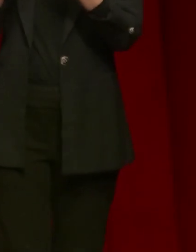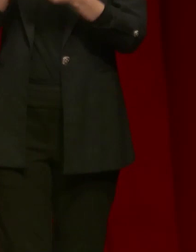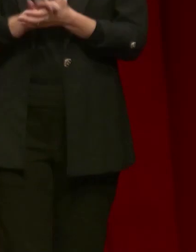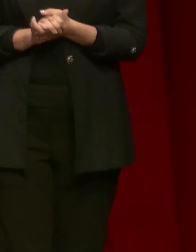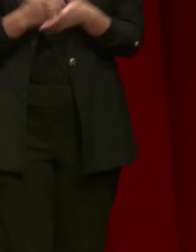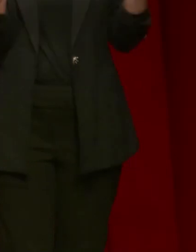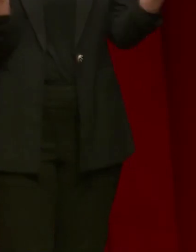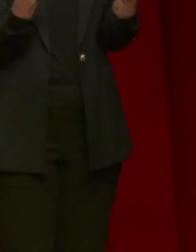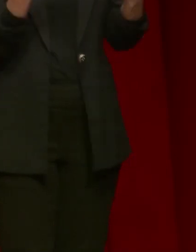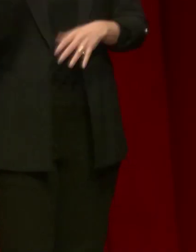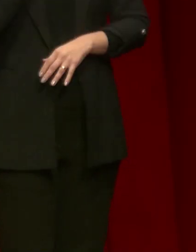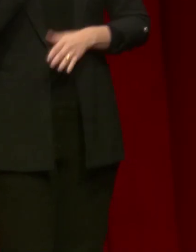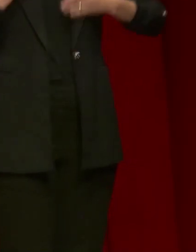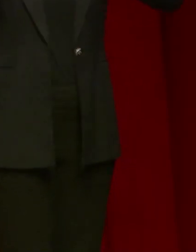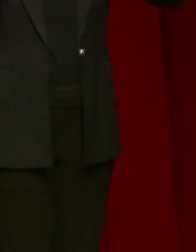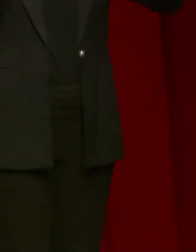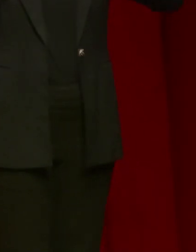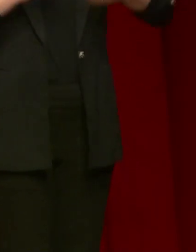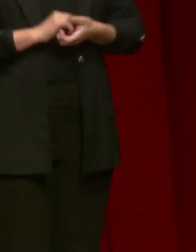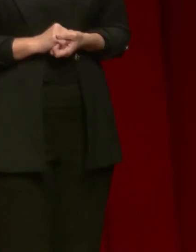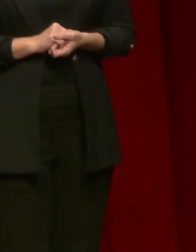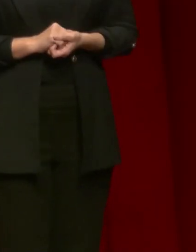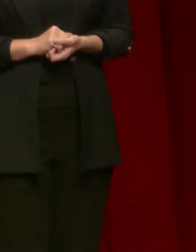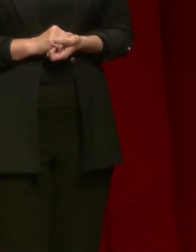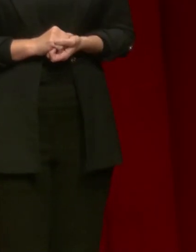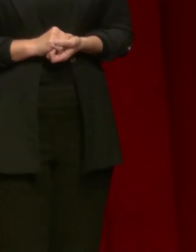e agora a gente recebe com alegria,